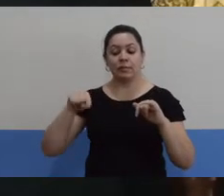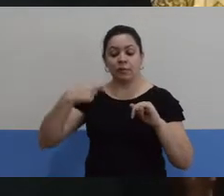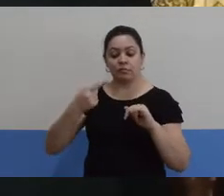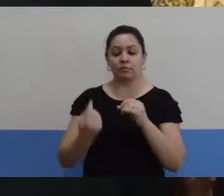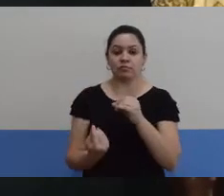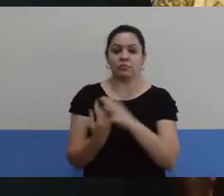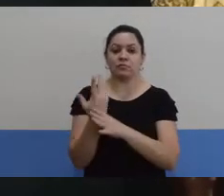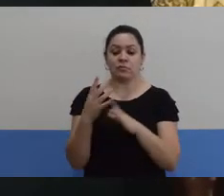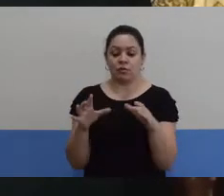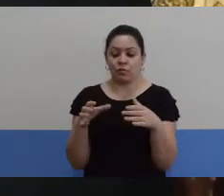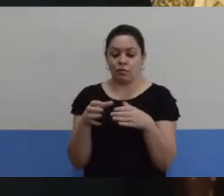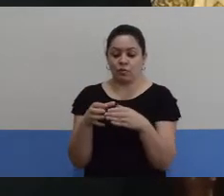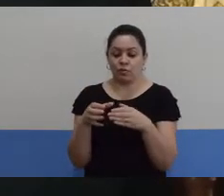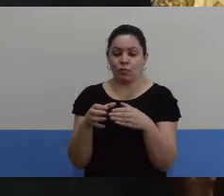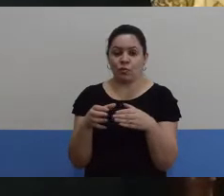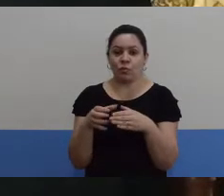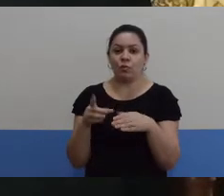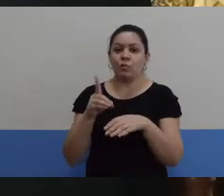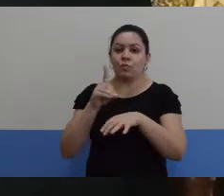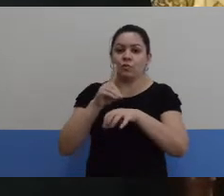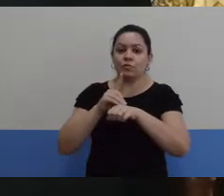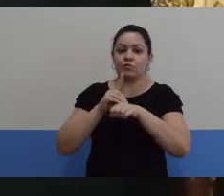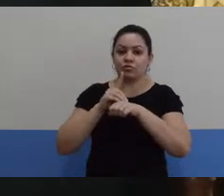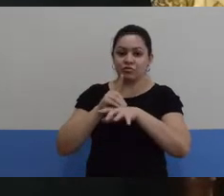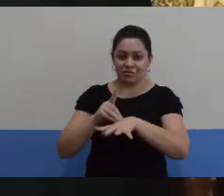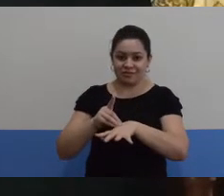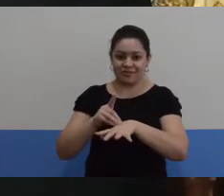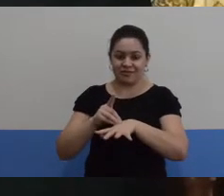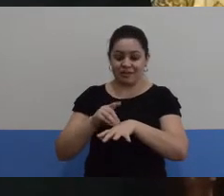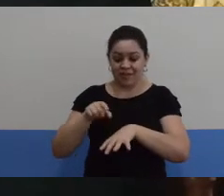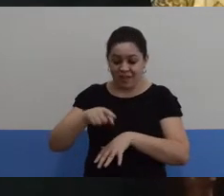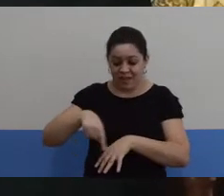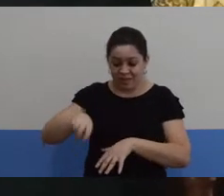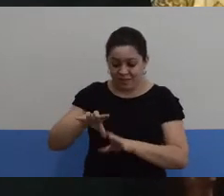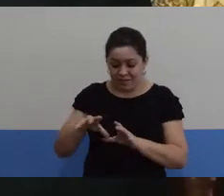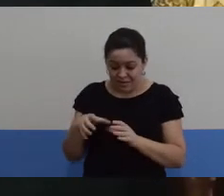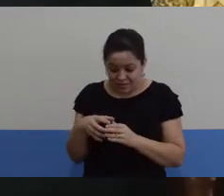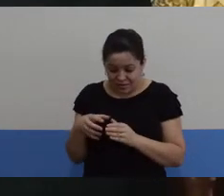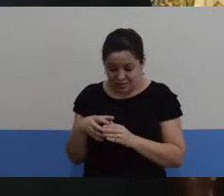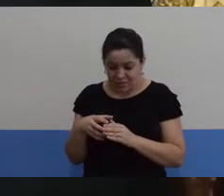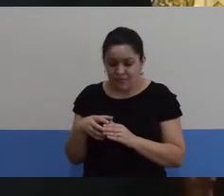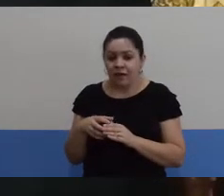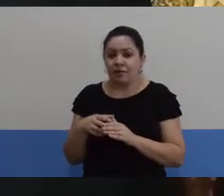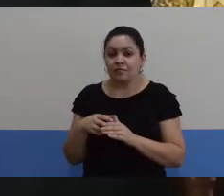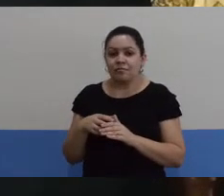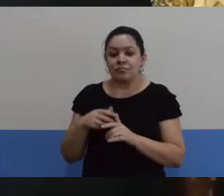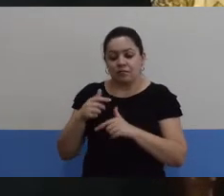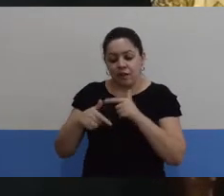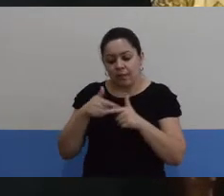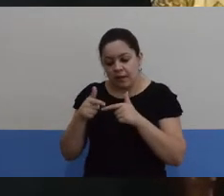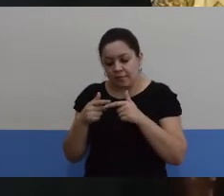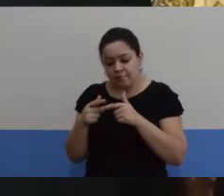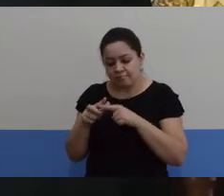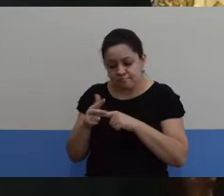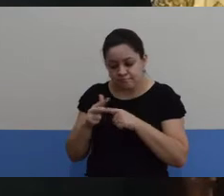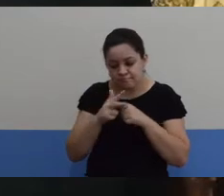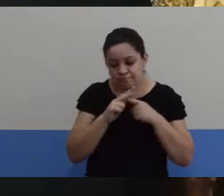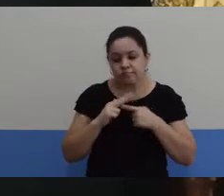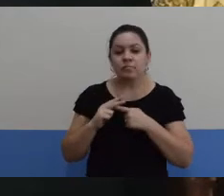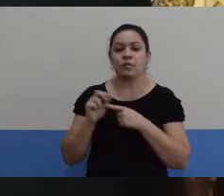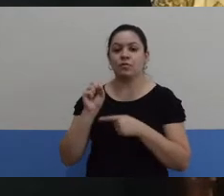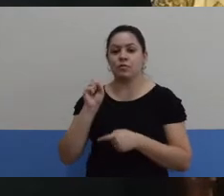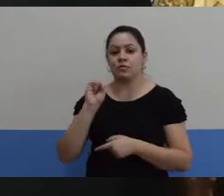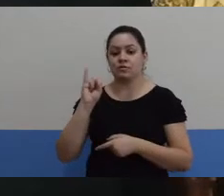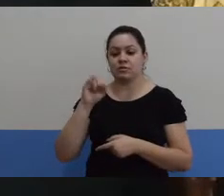equipe diocesana para trabalhar o sínodo. E depois veio, então,